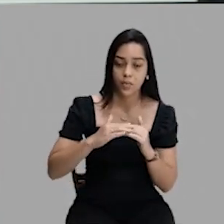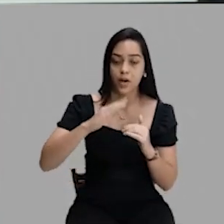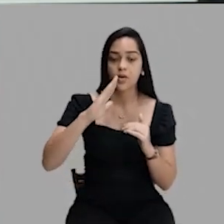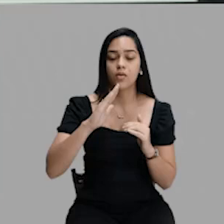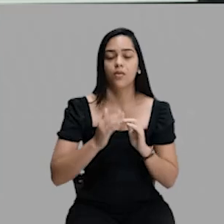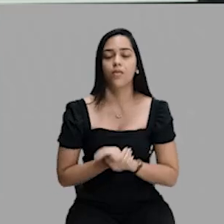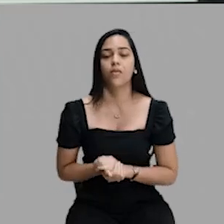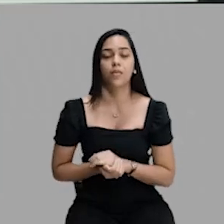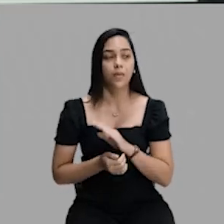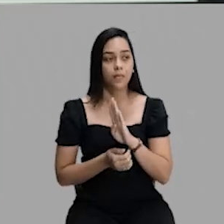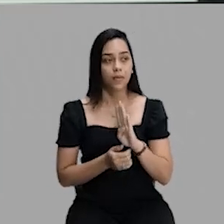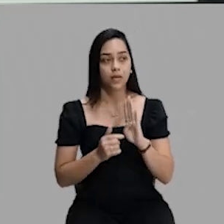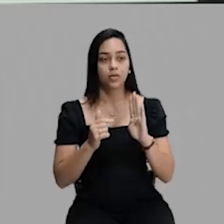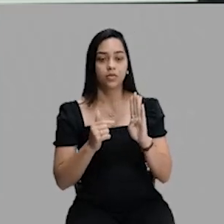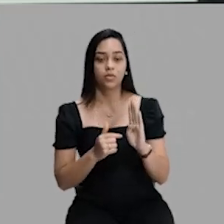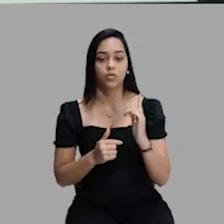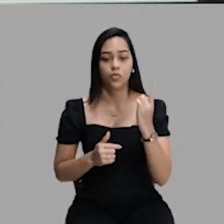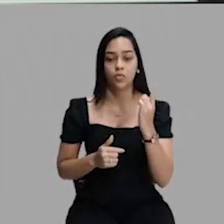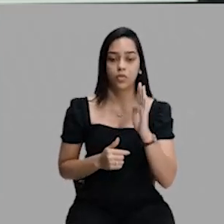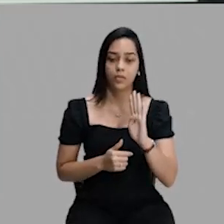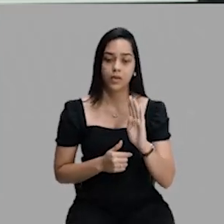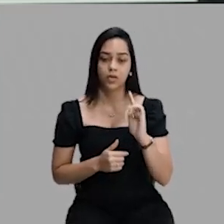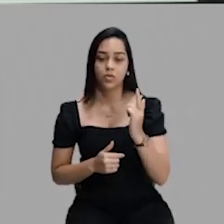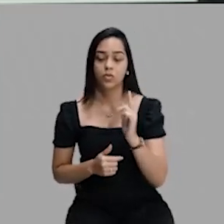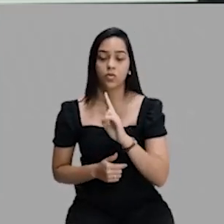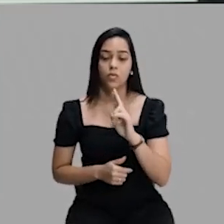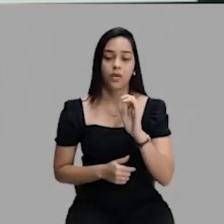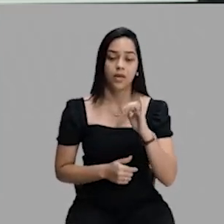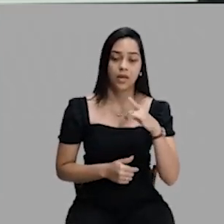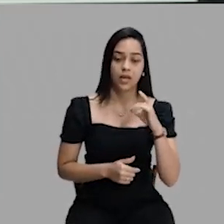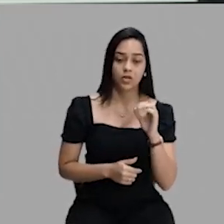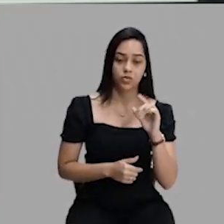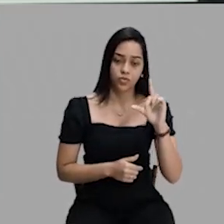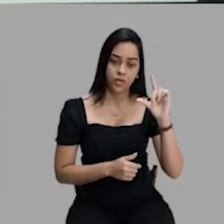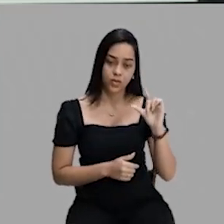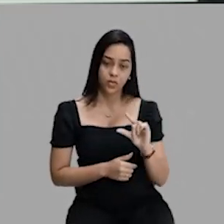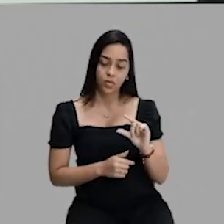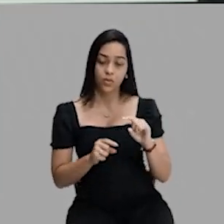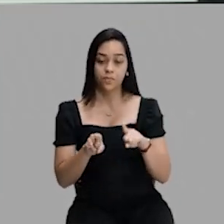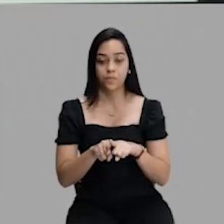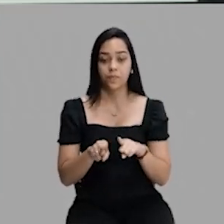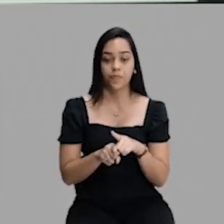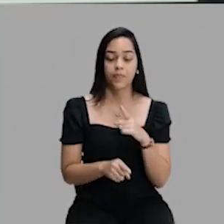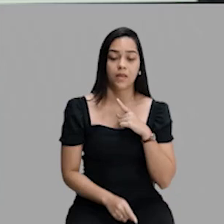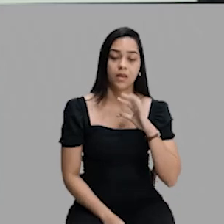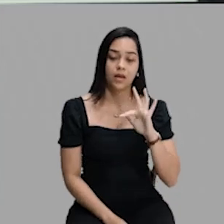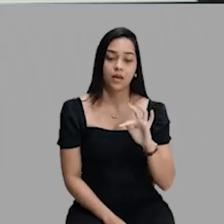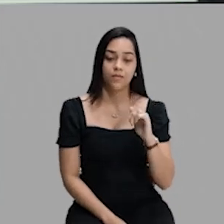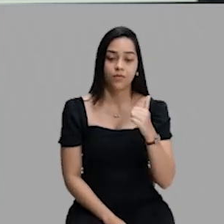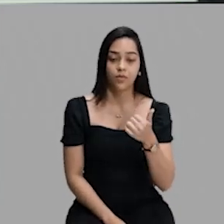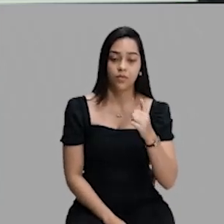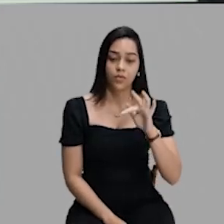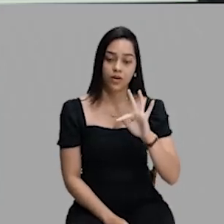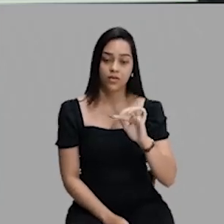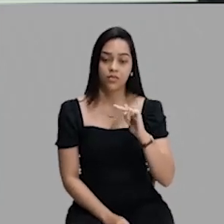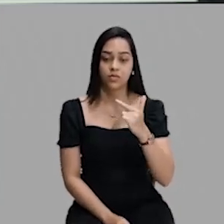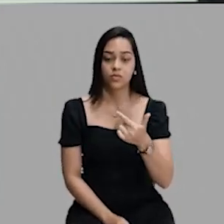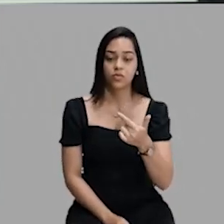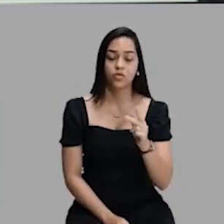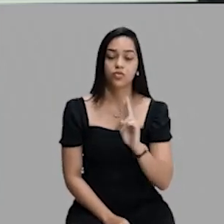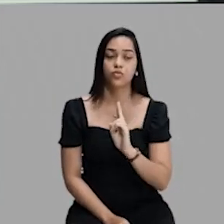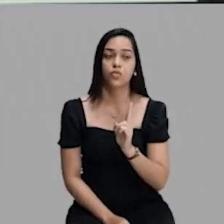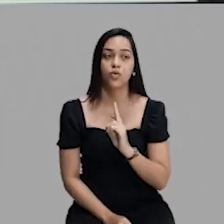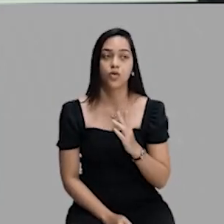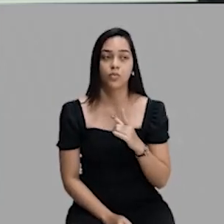de B1 para B2 é chamada de eixo menor. Aí você tem o F1 para F2 é